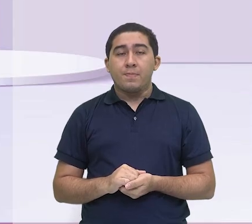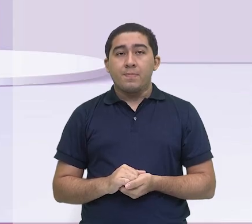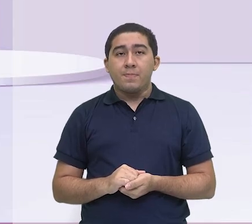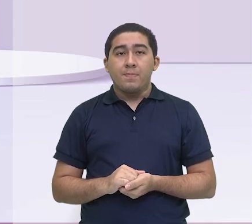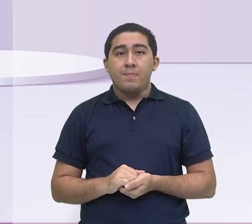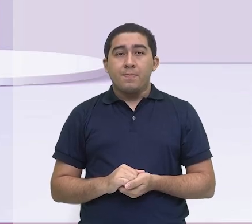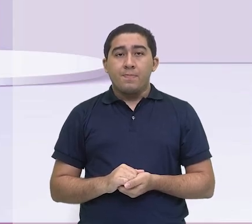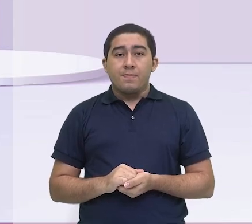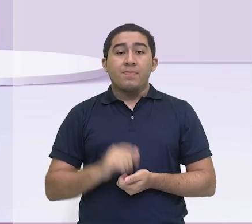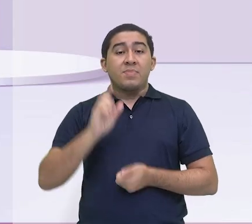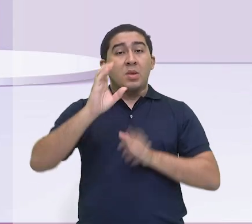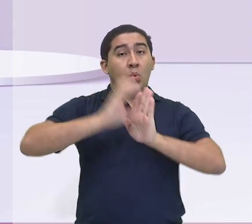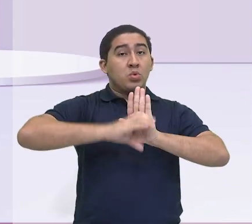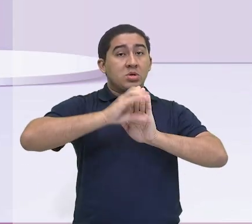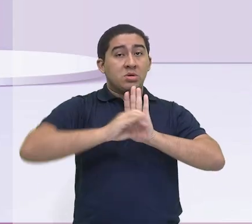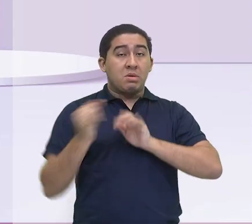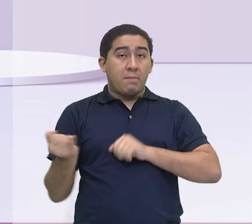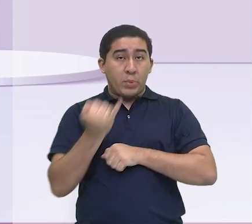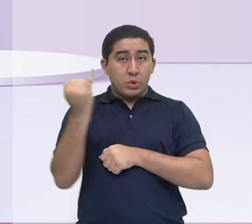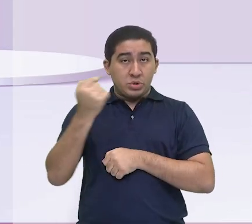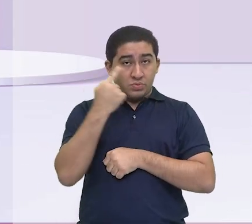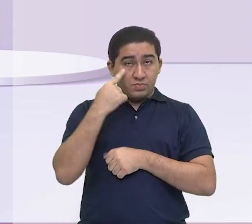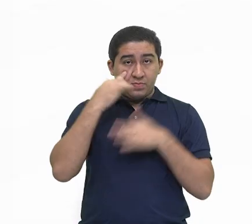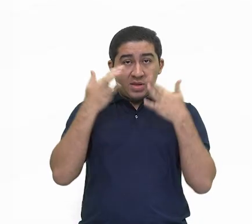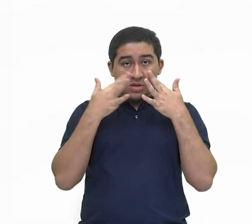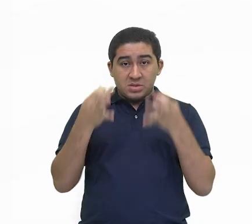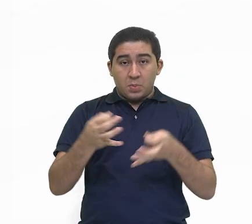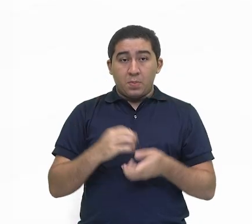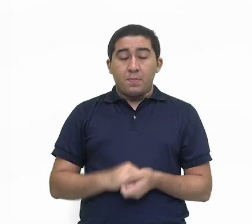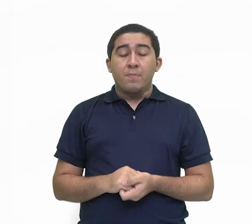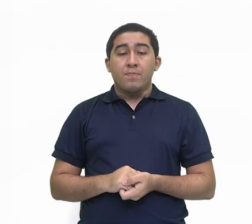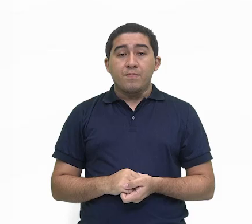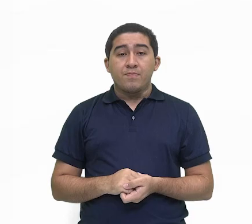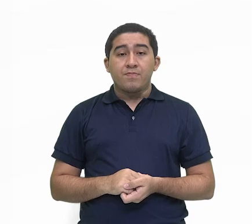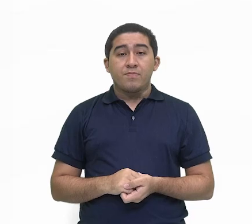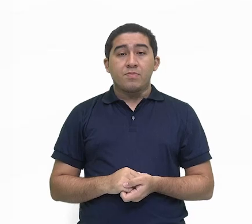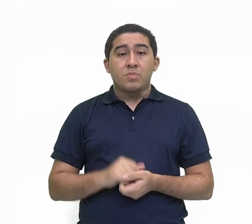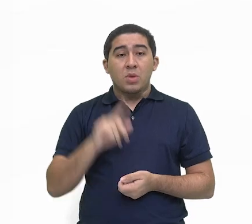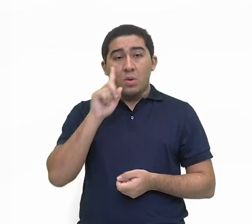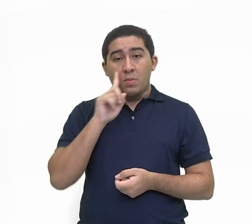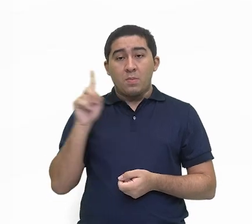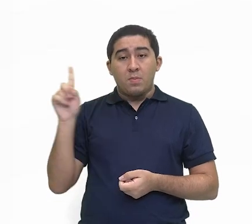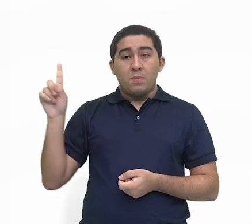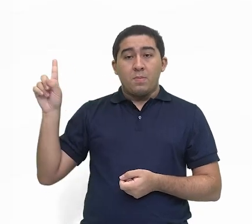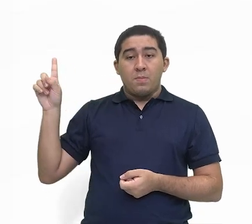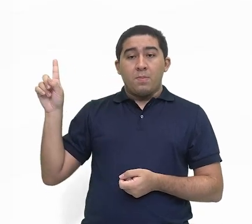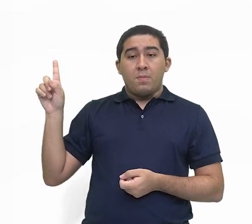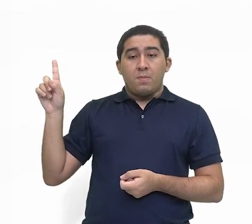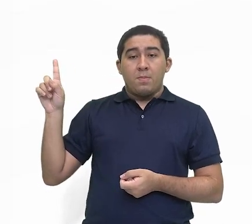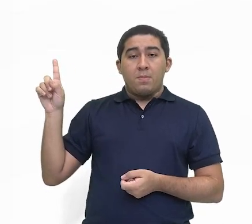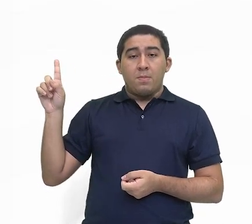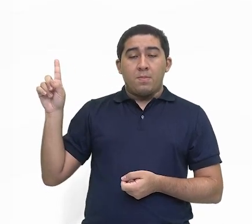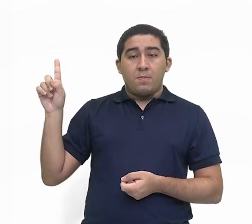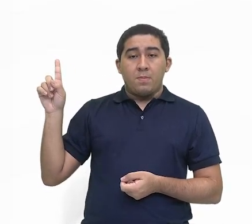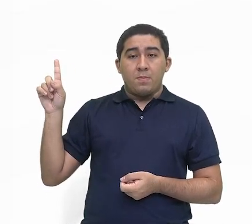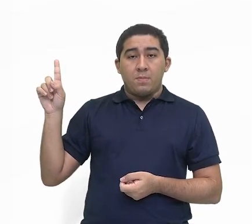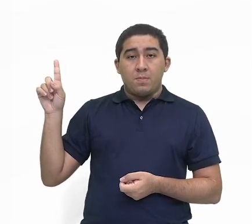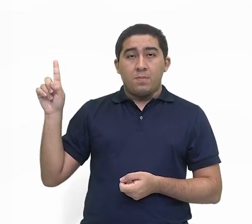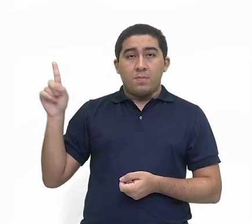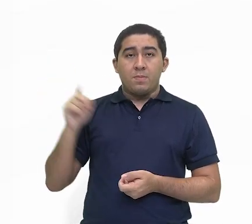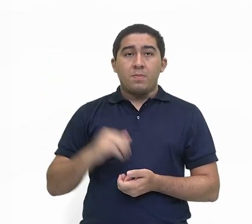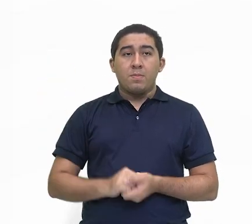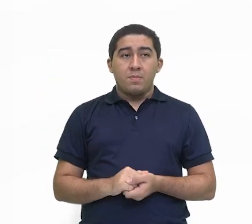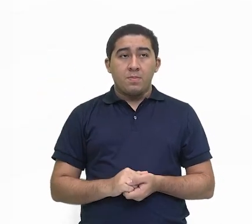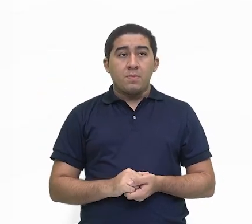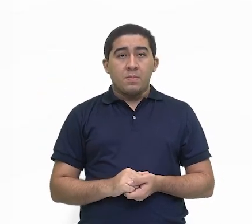aqui nós temos um conceito fundamental, que vamos acompanhar, que é justamente esse conceito, né, de política como